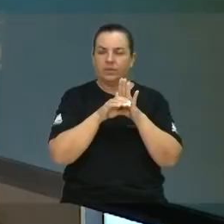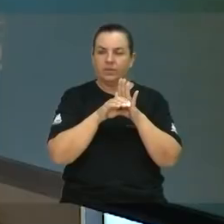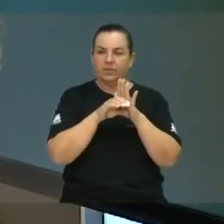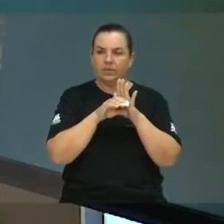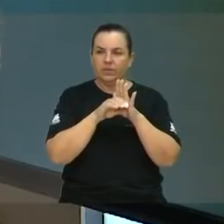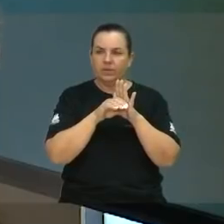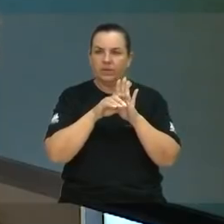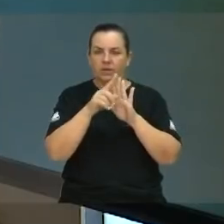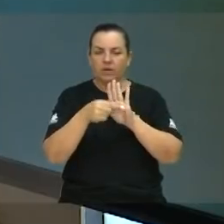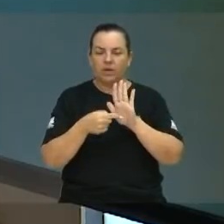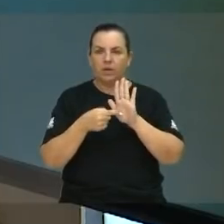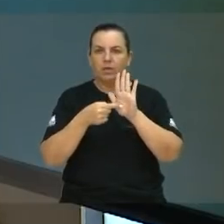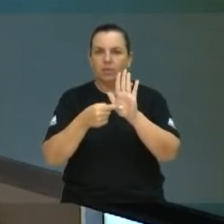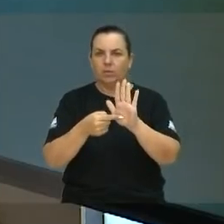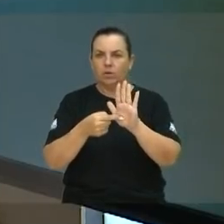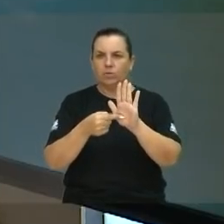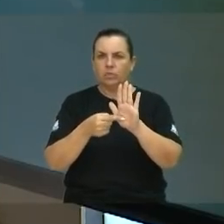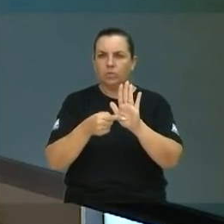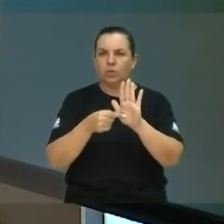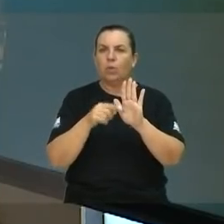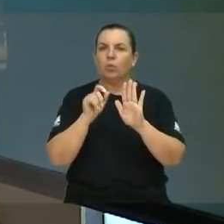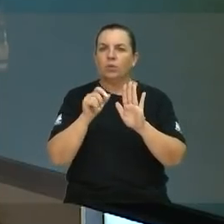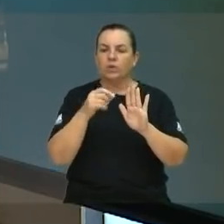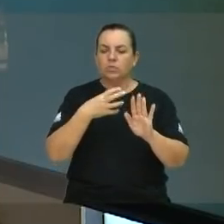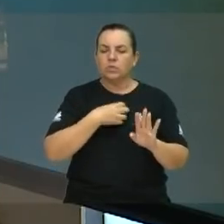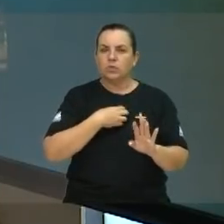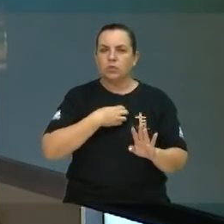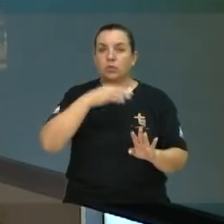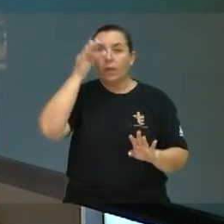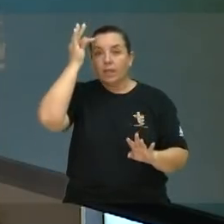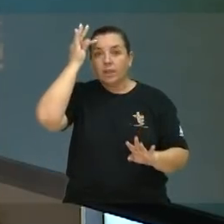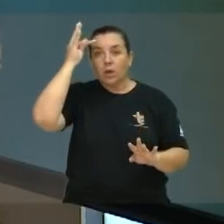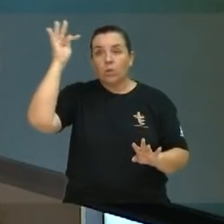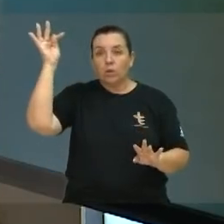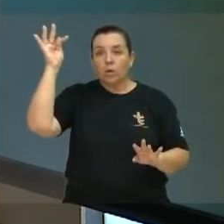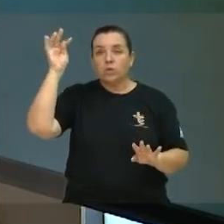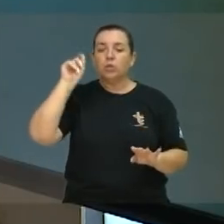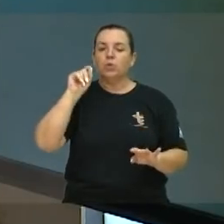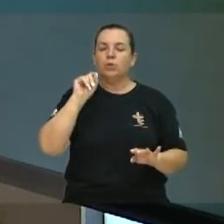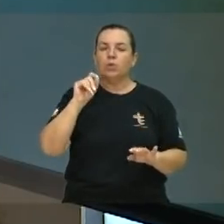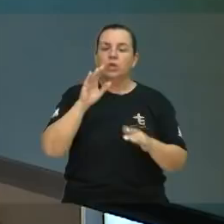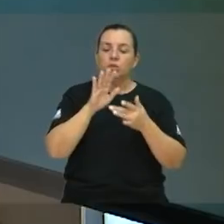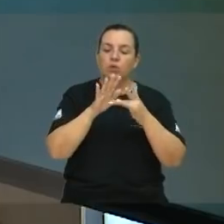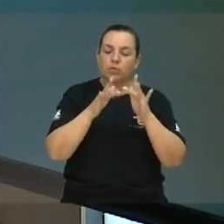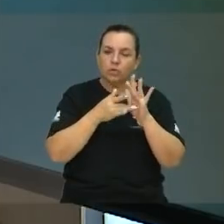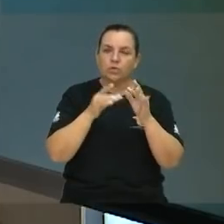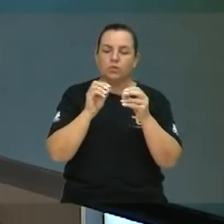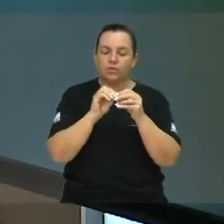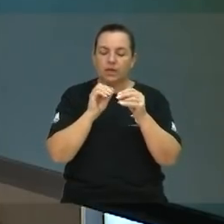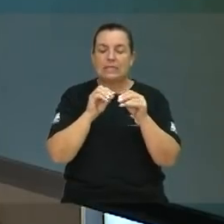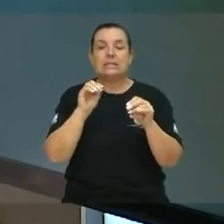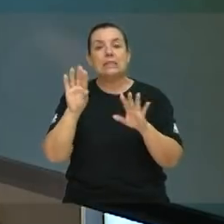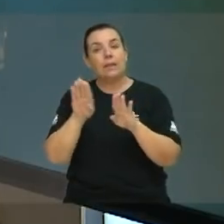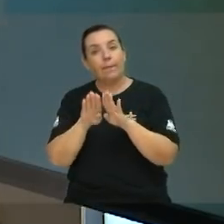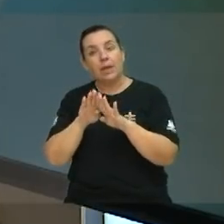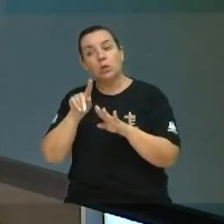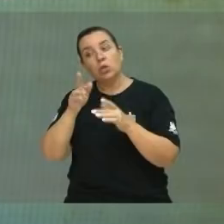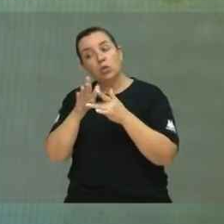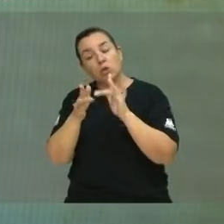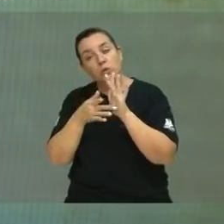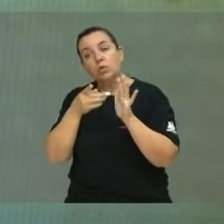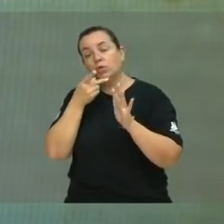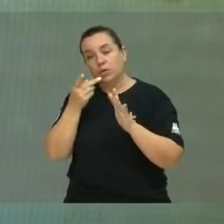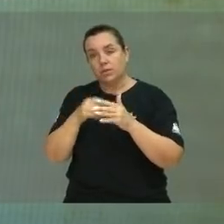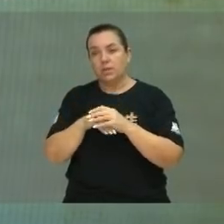o que projeta um sentido teológico para o que jesus fizerem de cera e para o que vai acontecer com ele